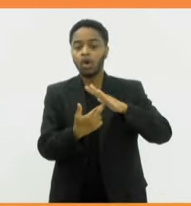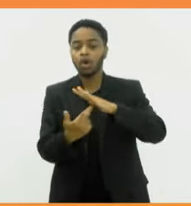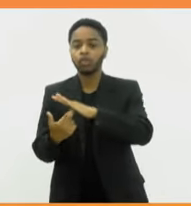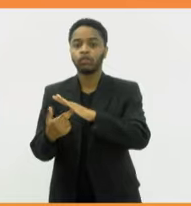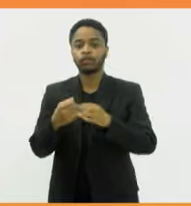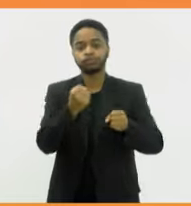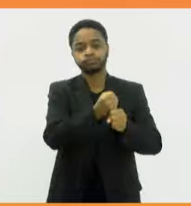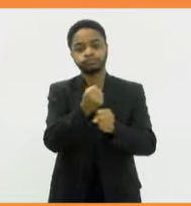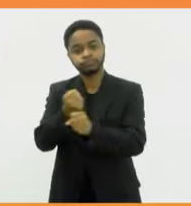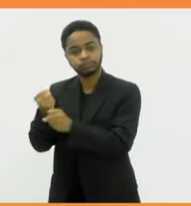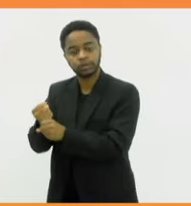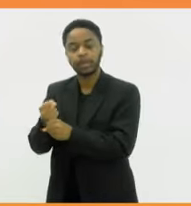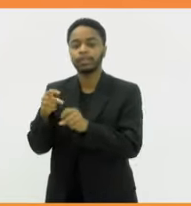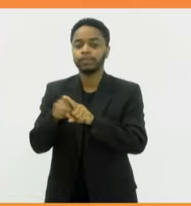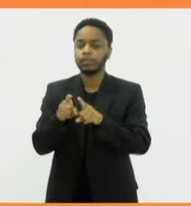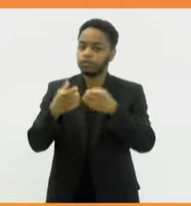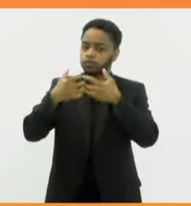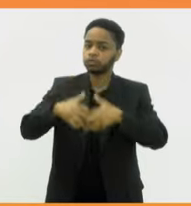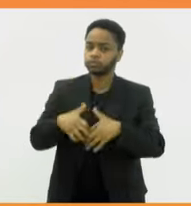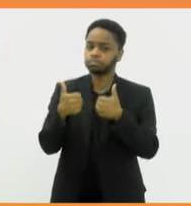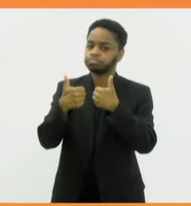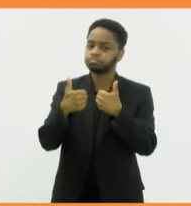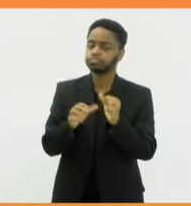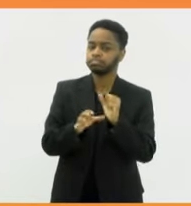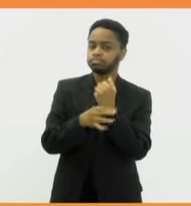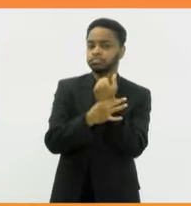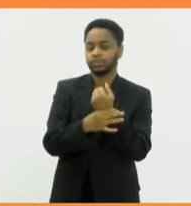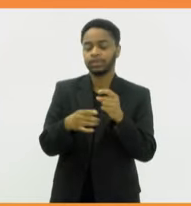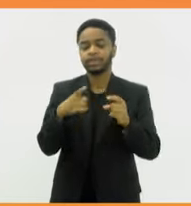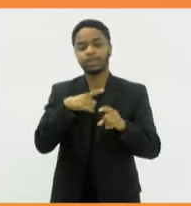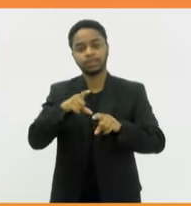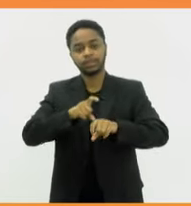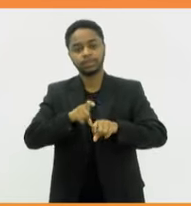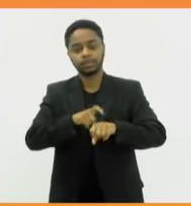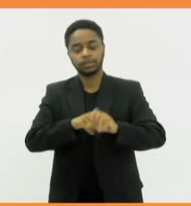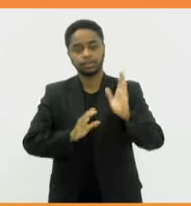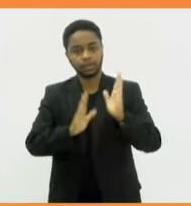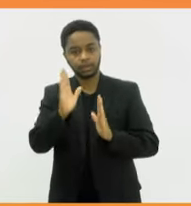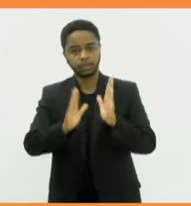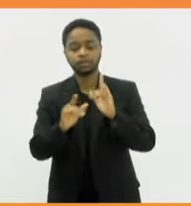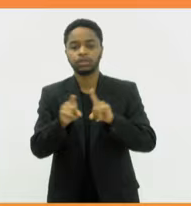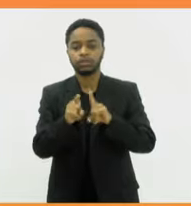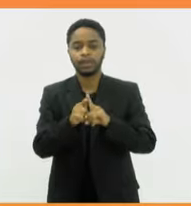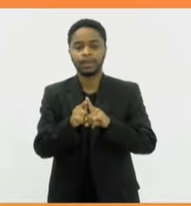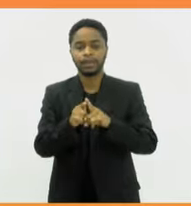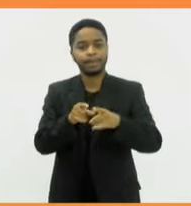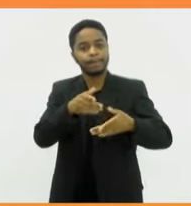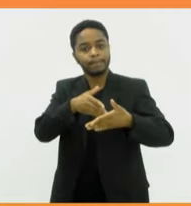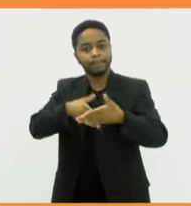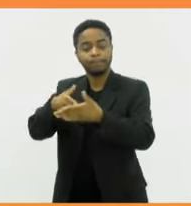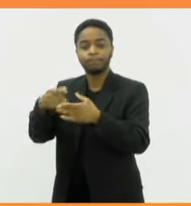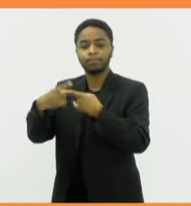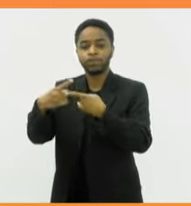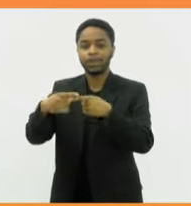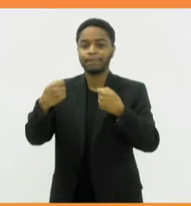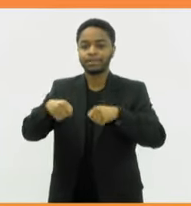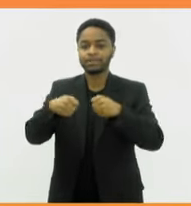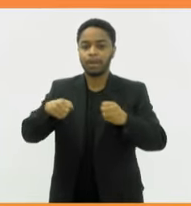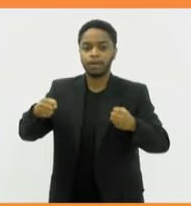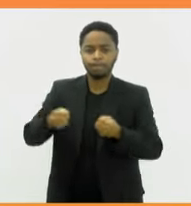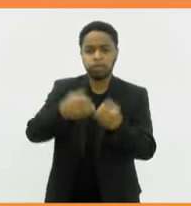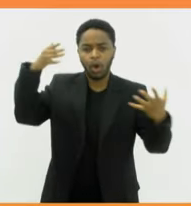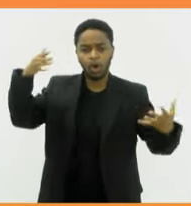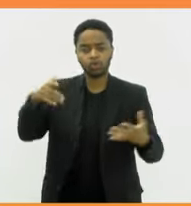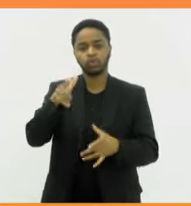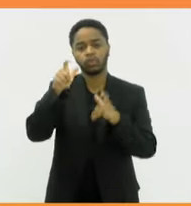com o seu funcionamento garantido. Teremos, inclusive, períodos de interrupção, porque muitas explosões precisarão ser feitas,